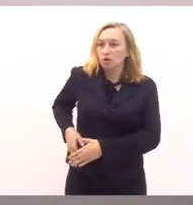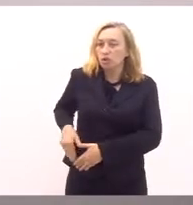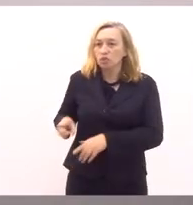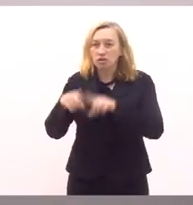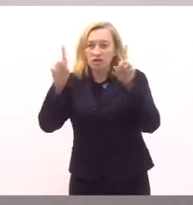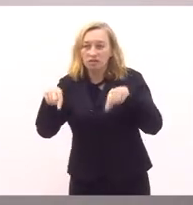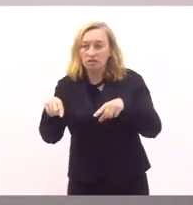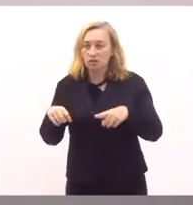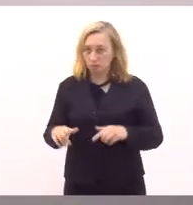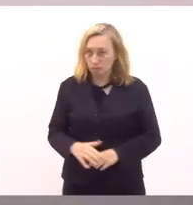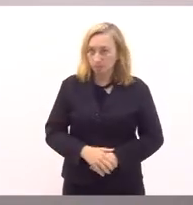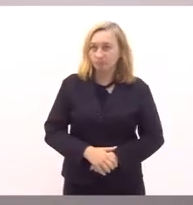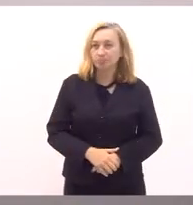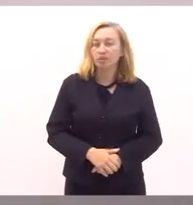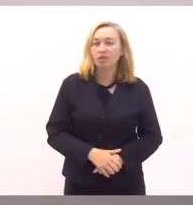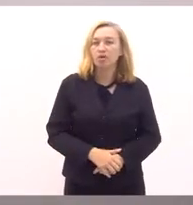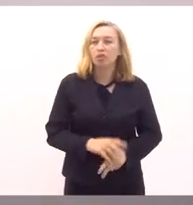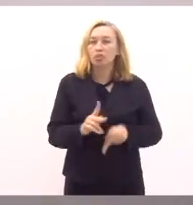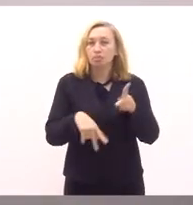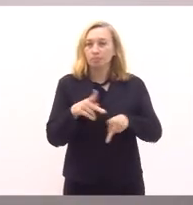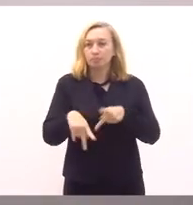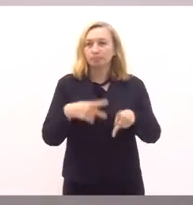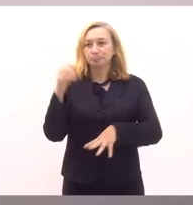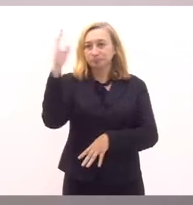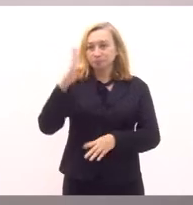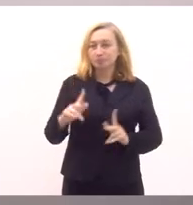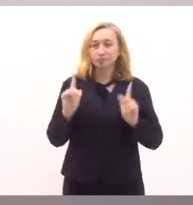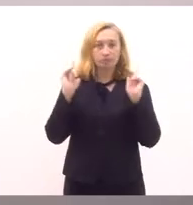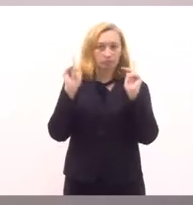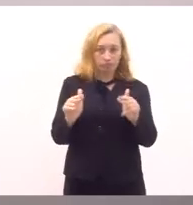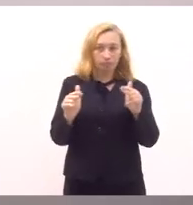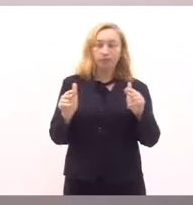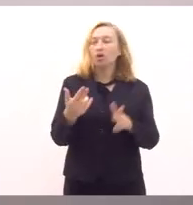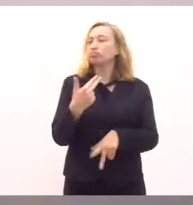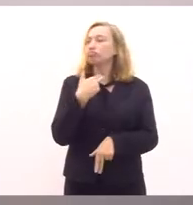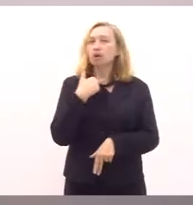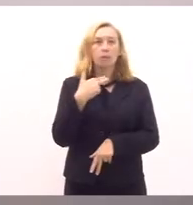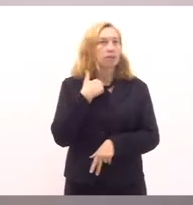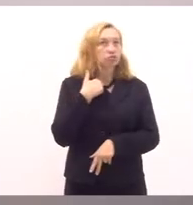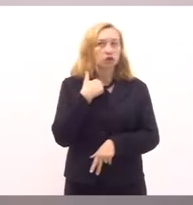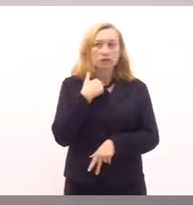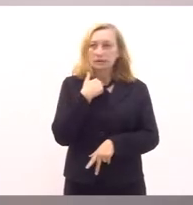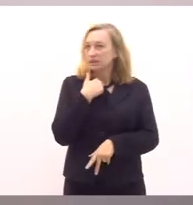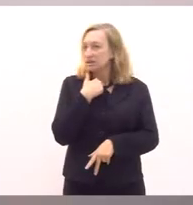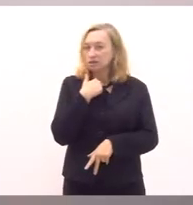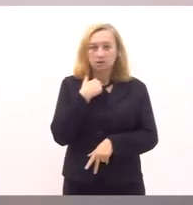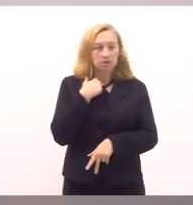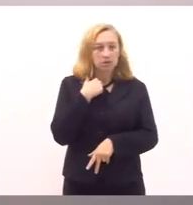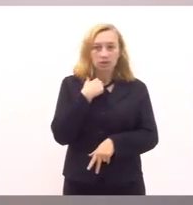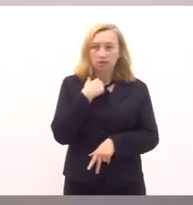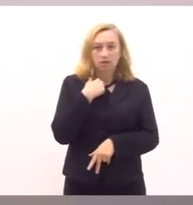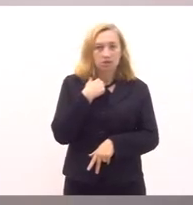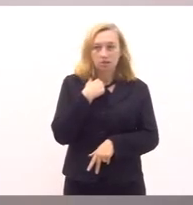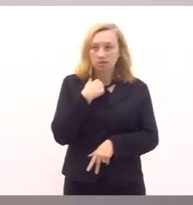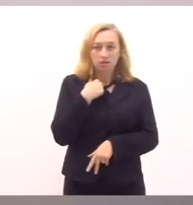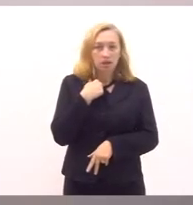né, idem. Então, a gente não pode garantir um Brasil